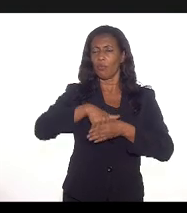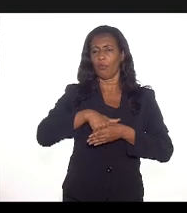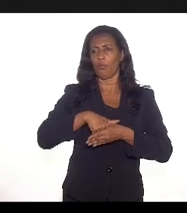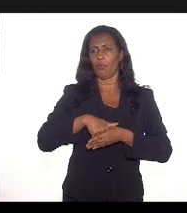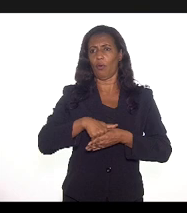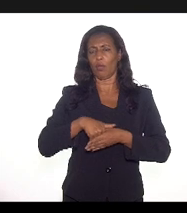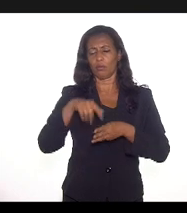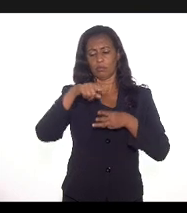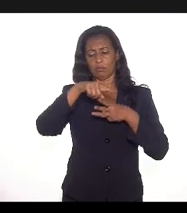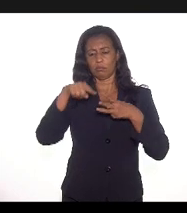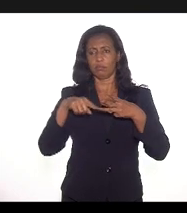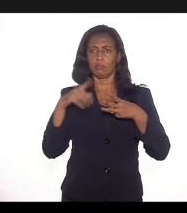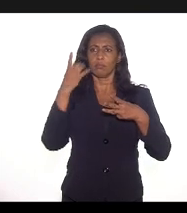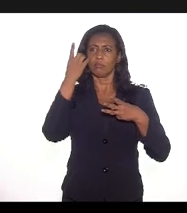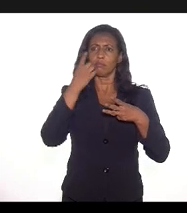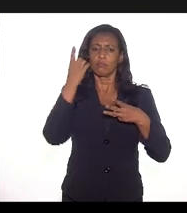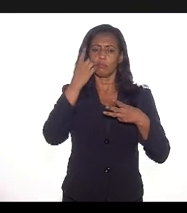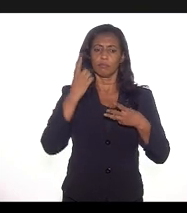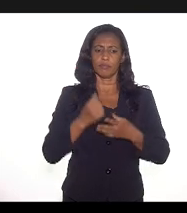e Mônica.